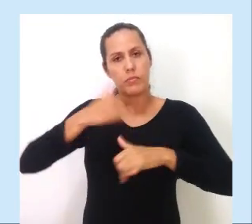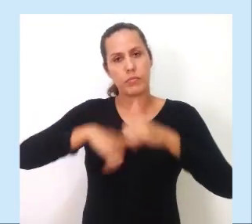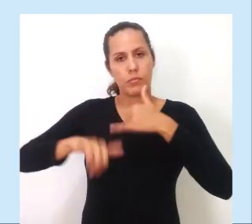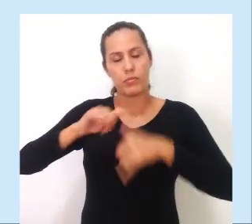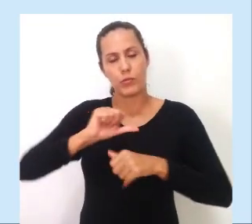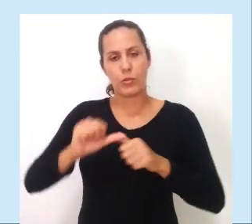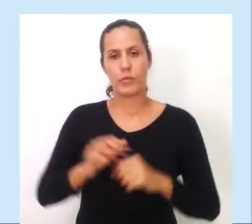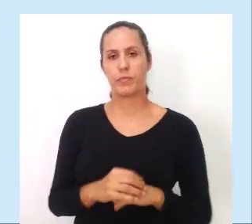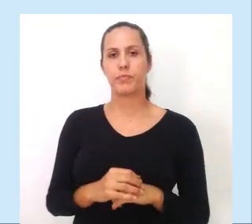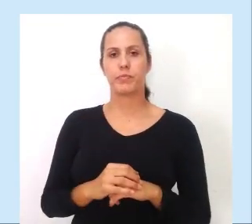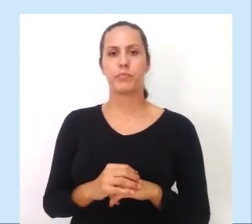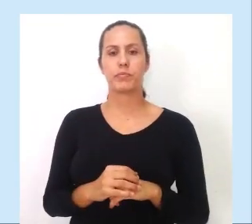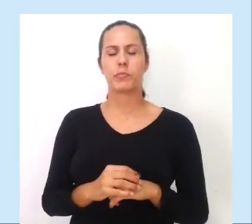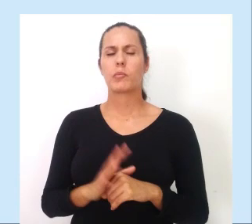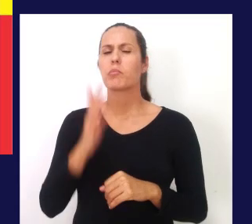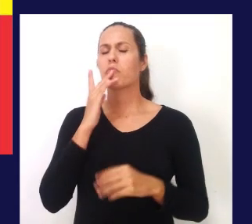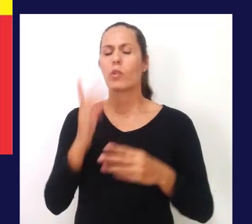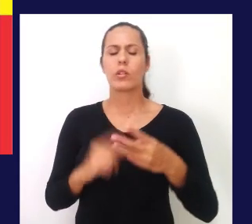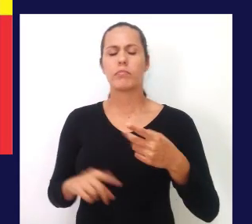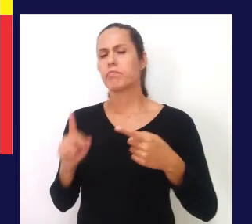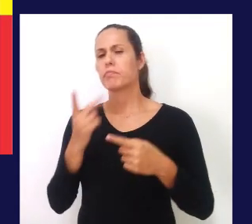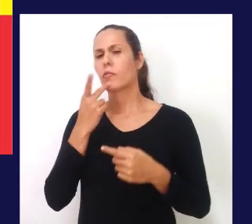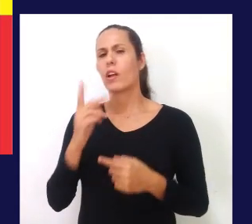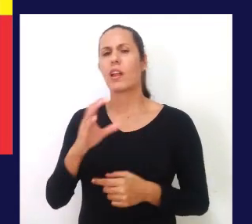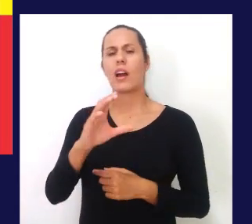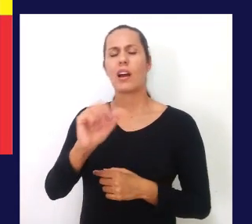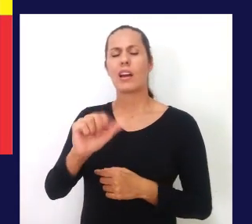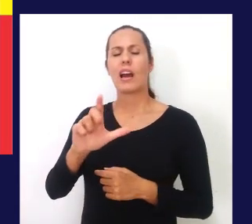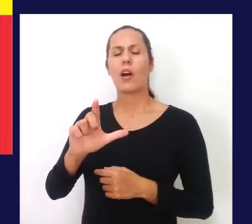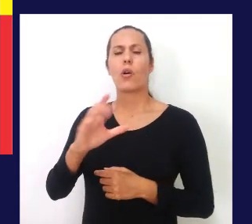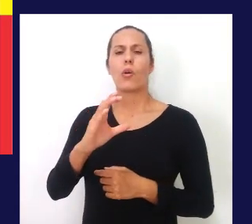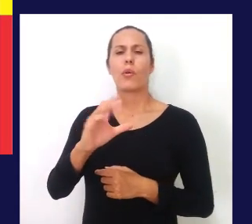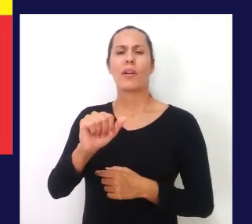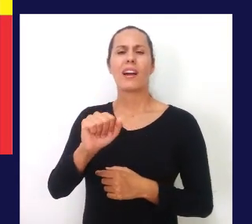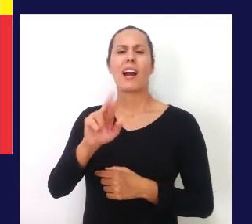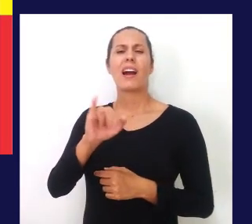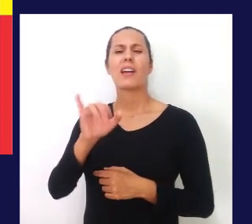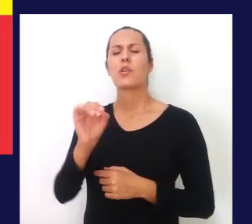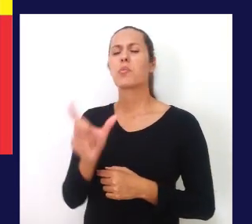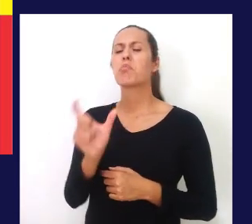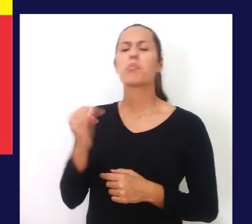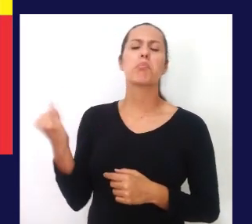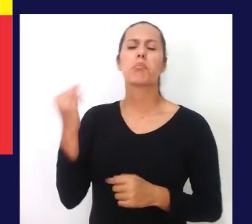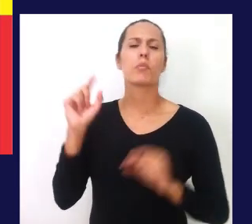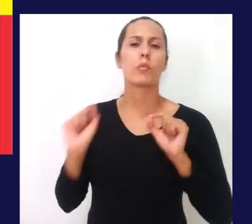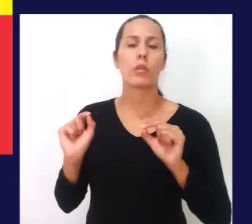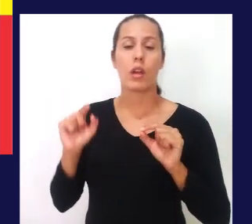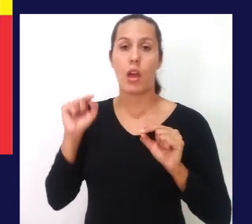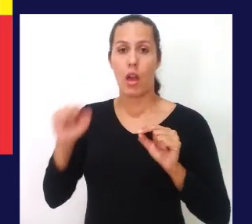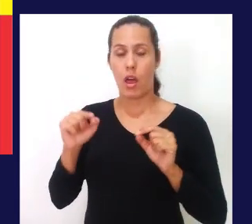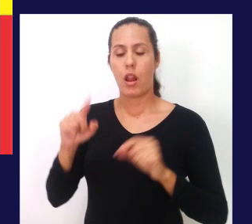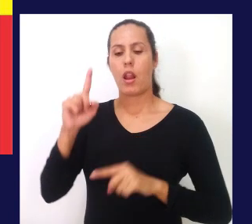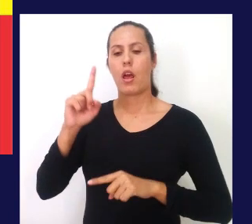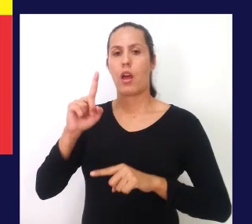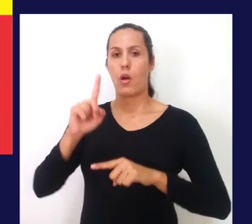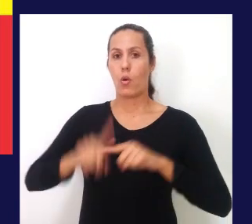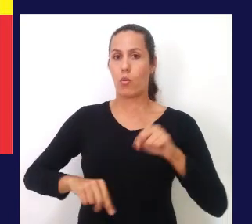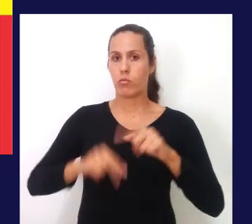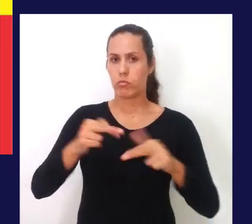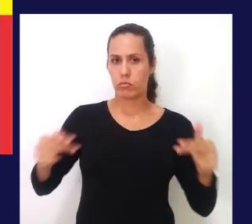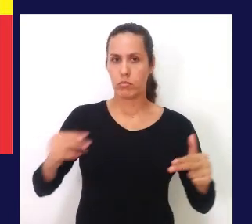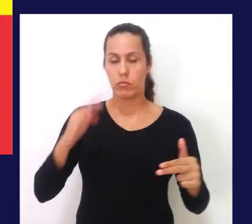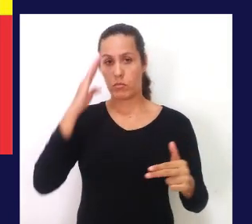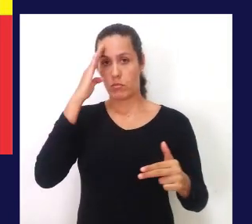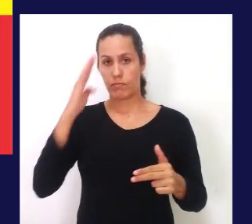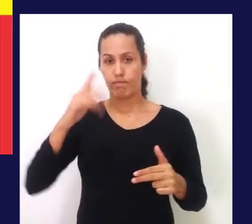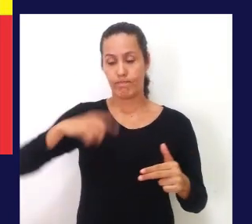ter alguns minerais. E agora a gente vê a importância do calcário. O calcário ele vai ser